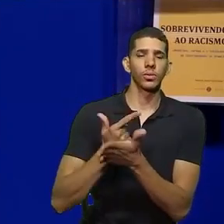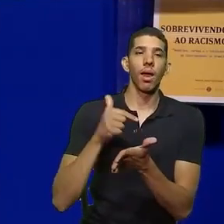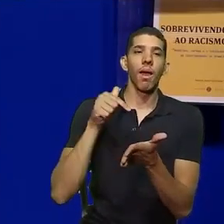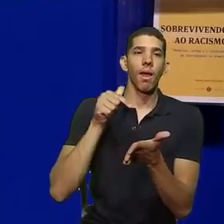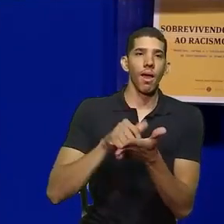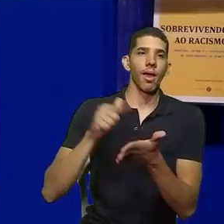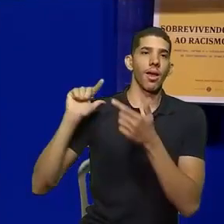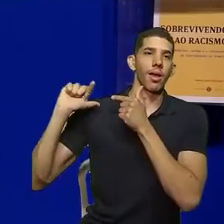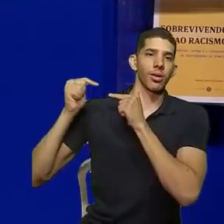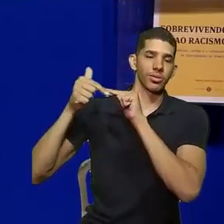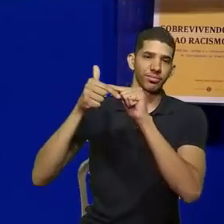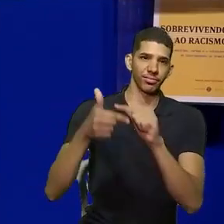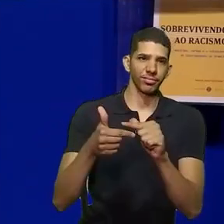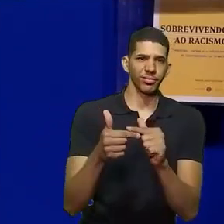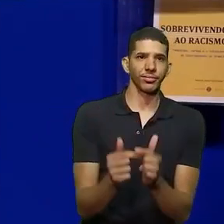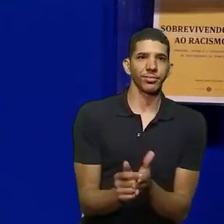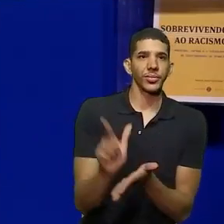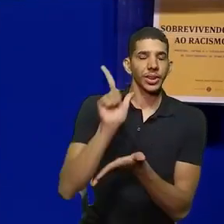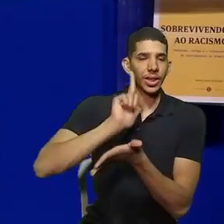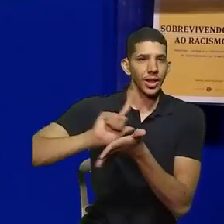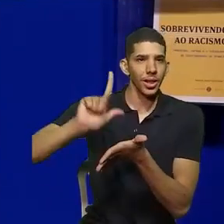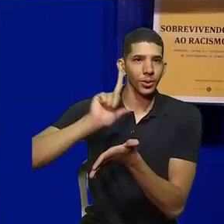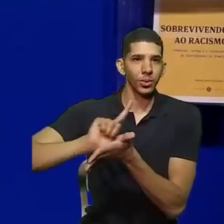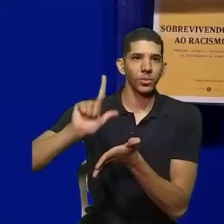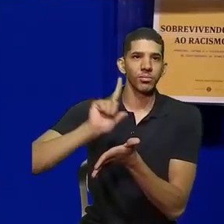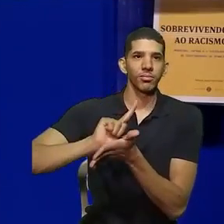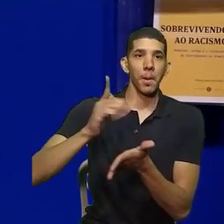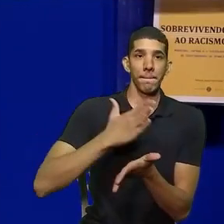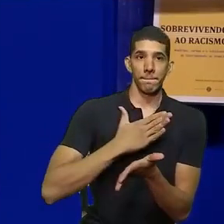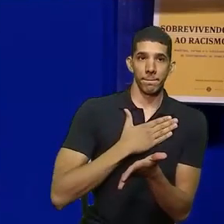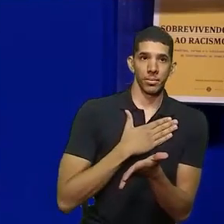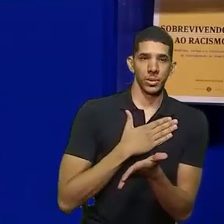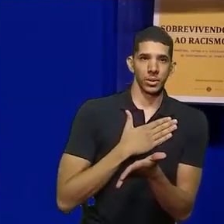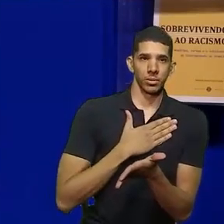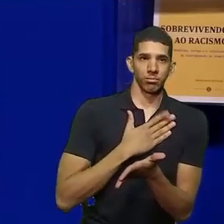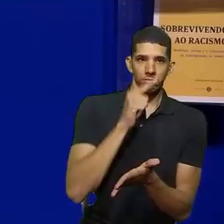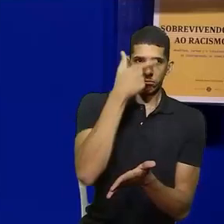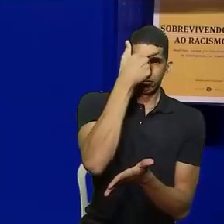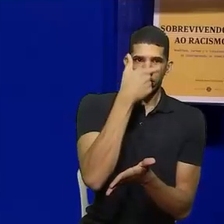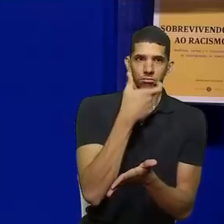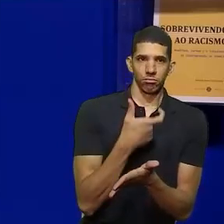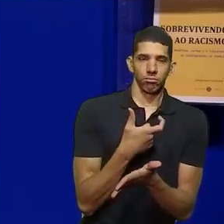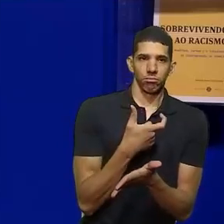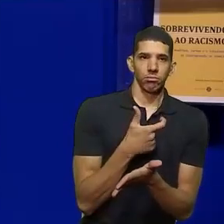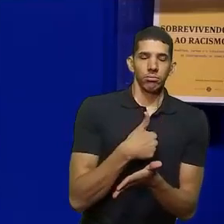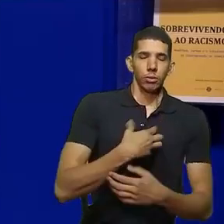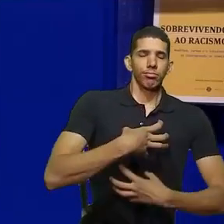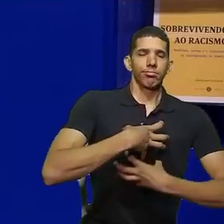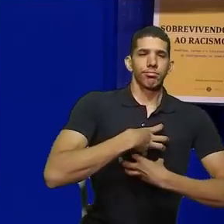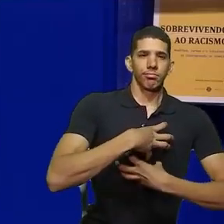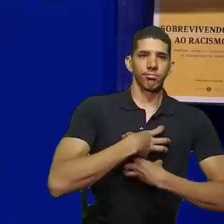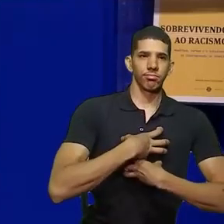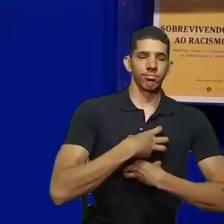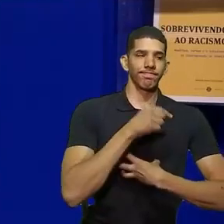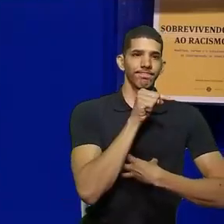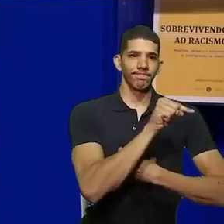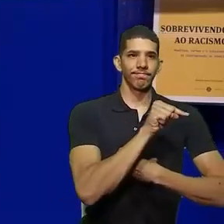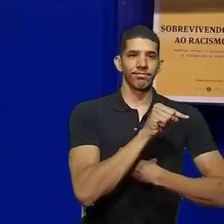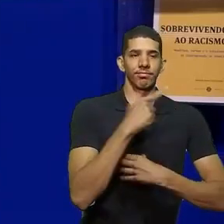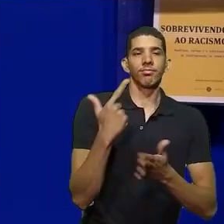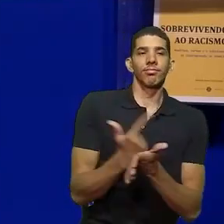ancestralidade literária. Meu papel naquela manhã foi sentir que o livro de Dona Rosinha seria